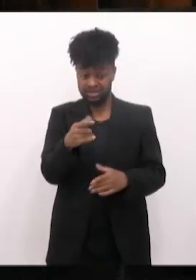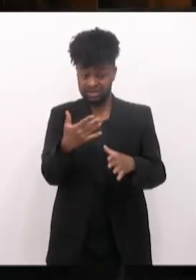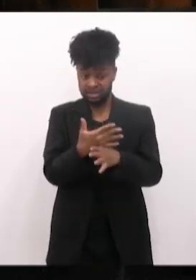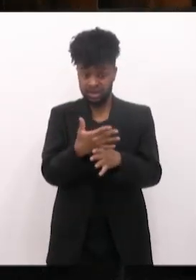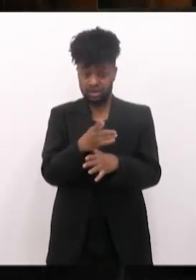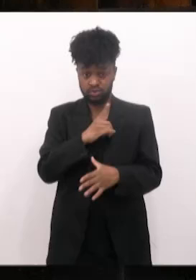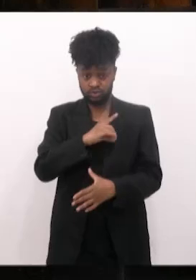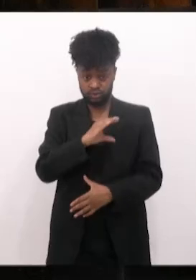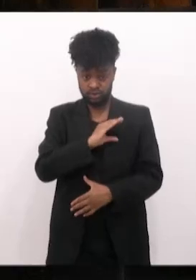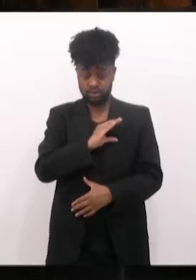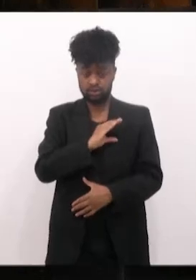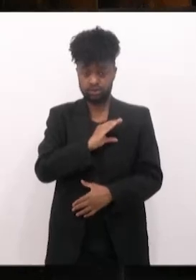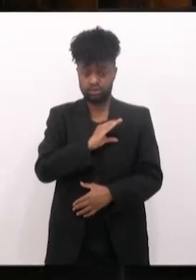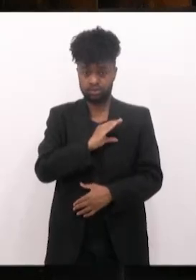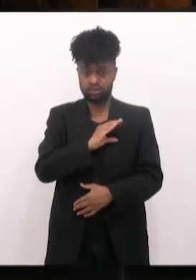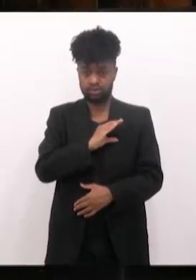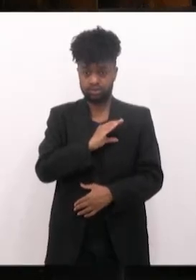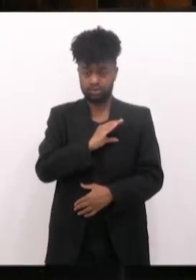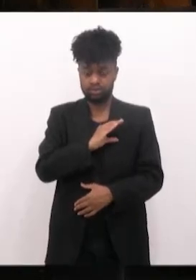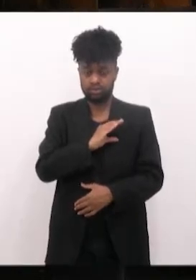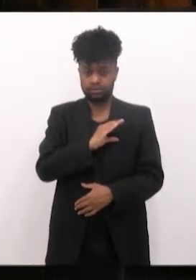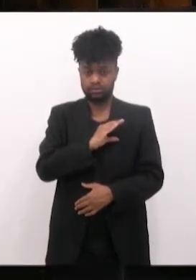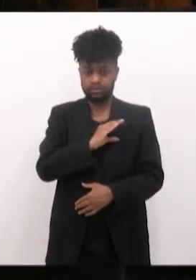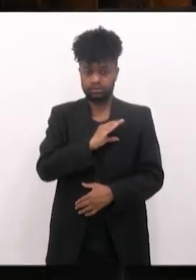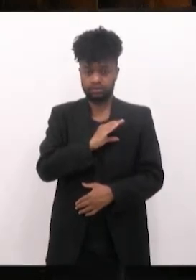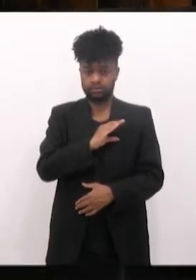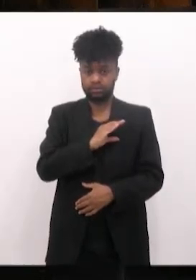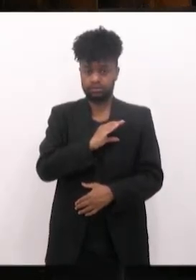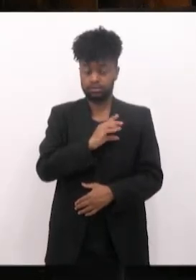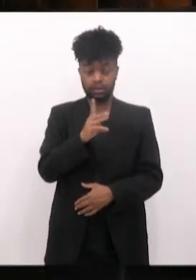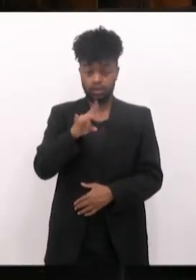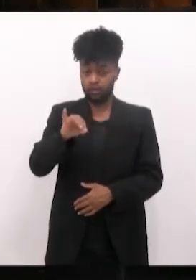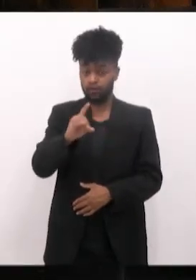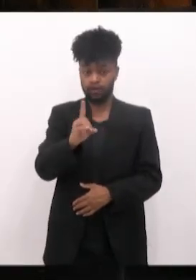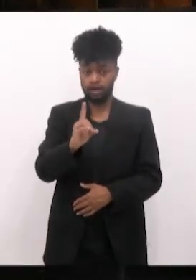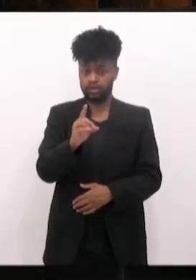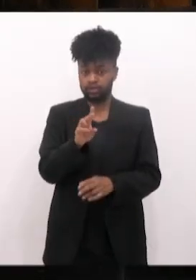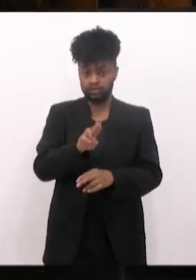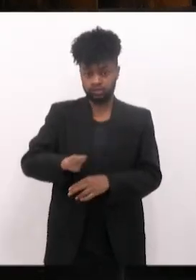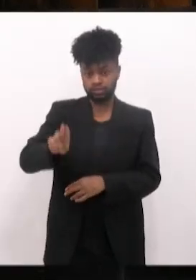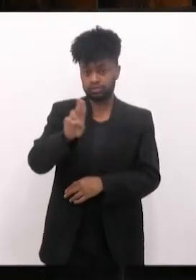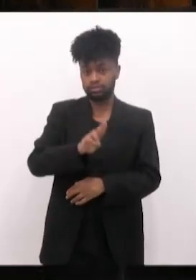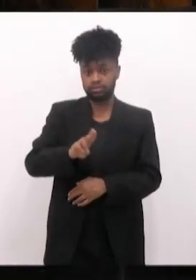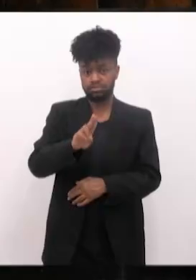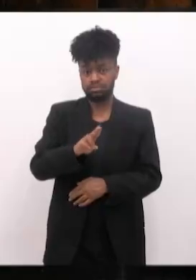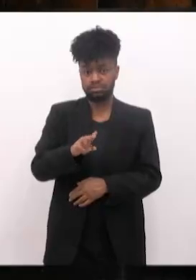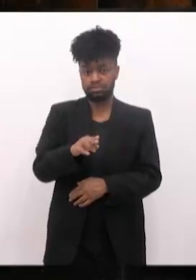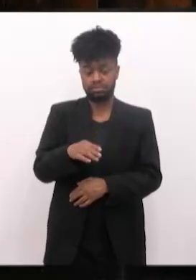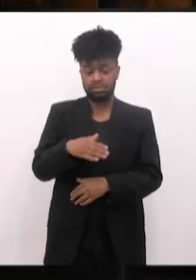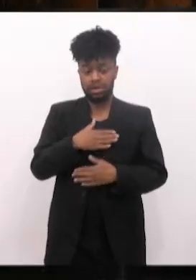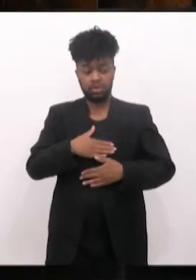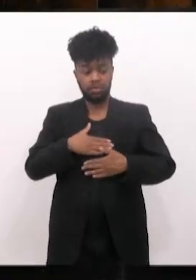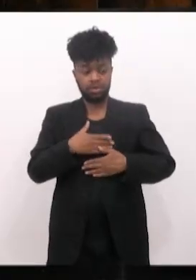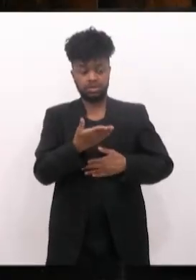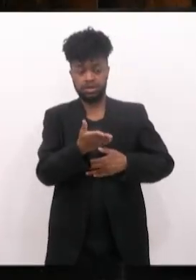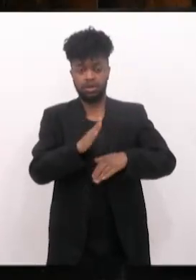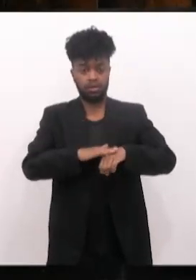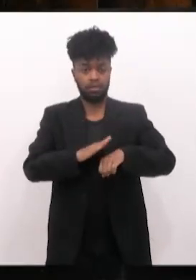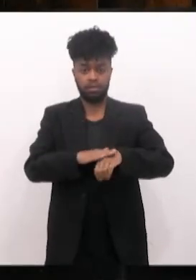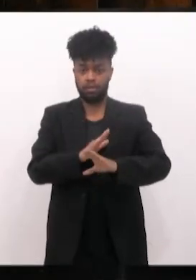de Caxias não será usado para o bel prazer de